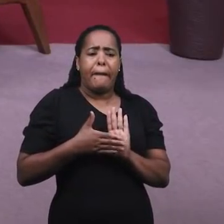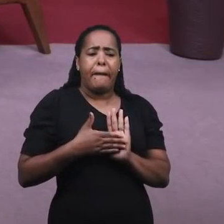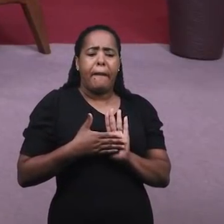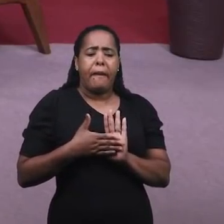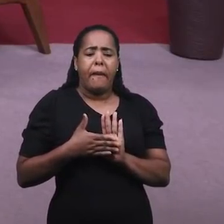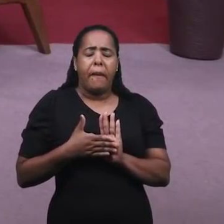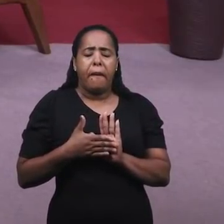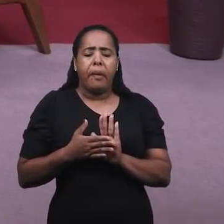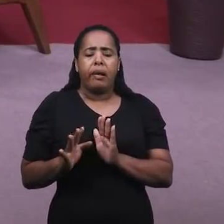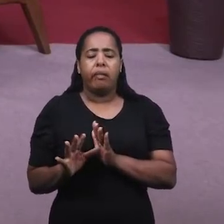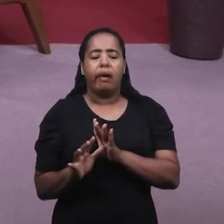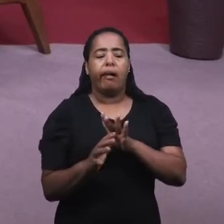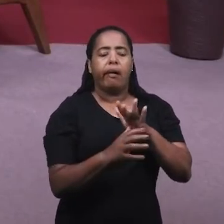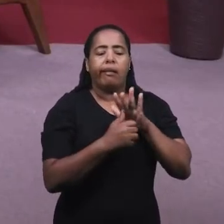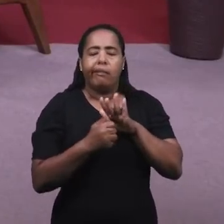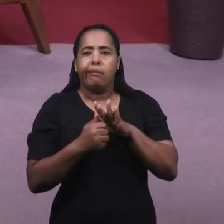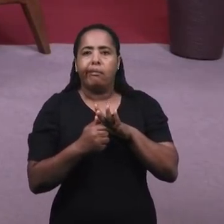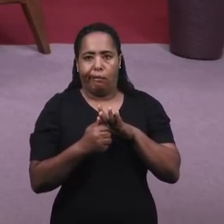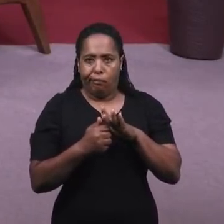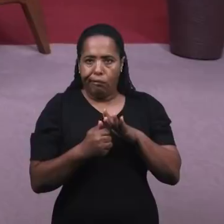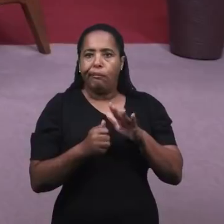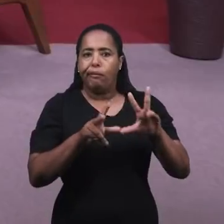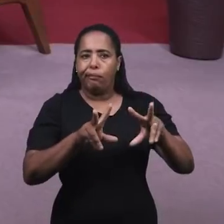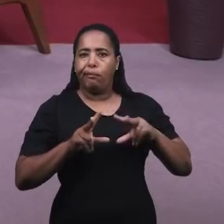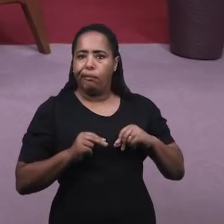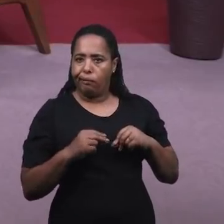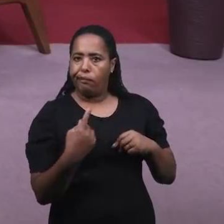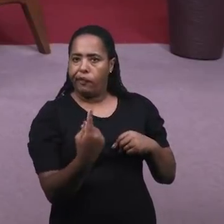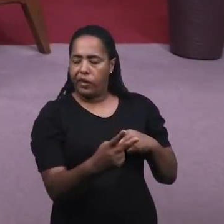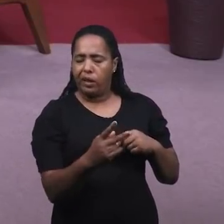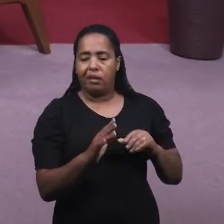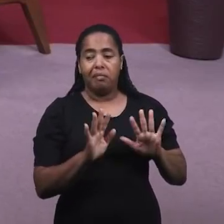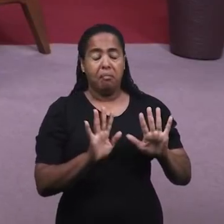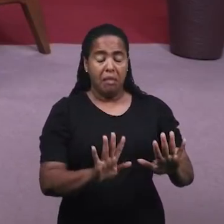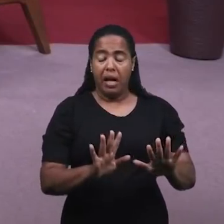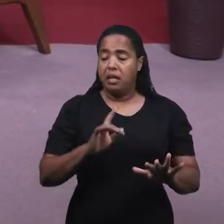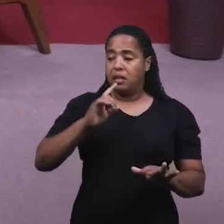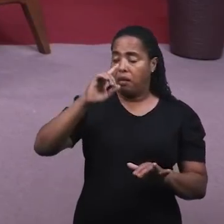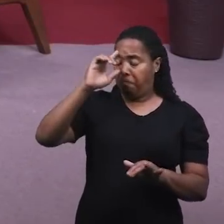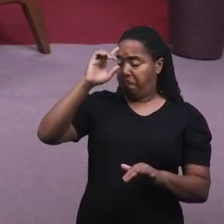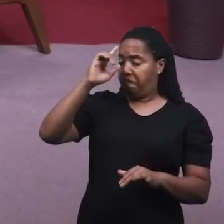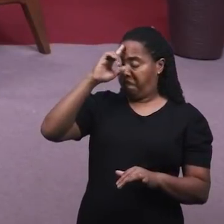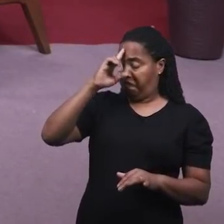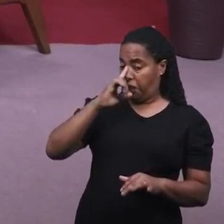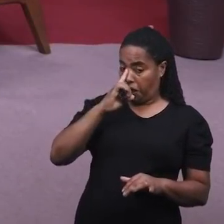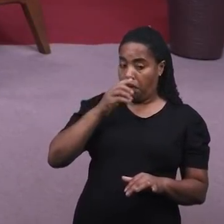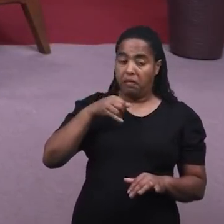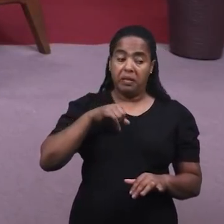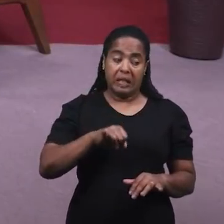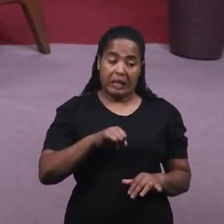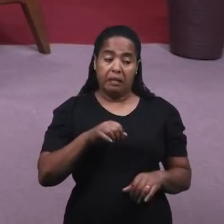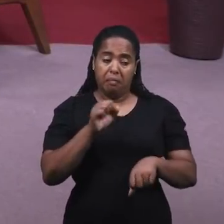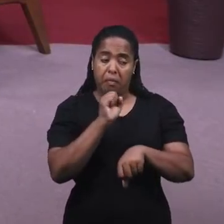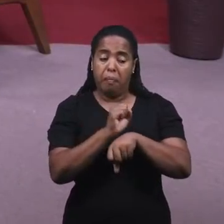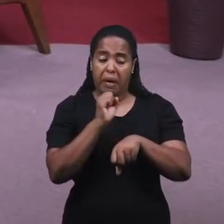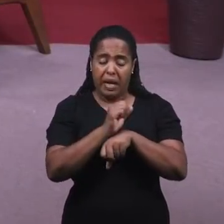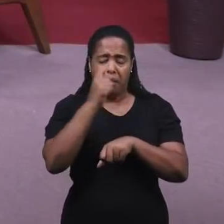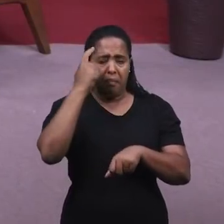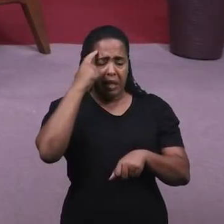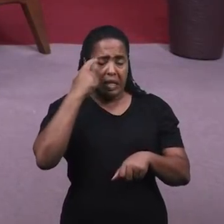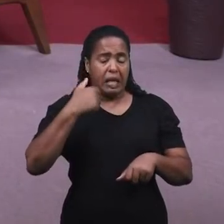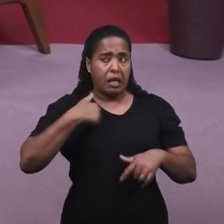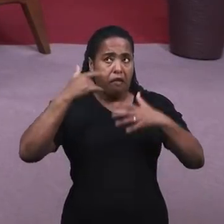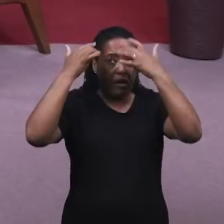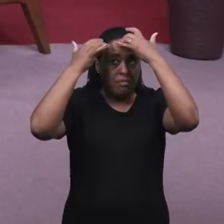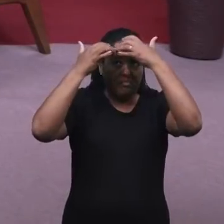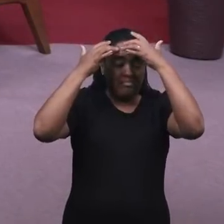for parar, Daniel, para pensar, talvez dentro do olhar racional, Acabe pudesse